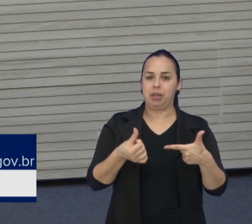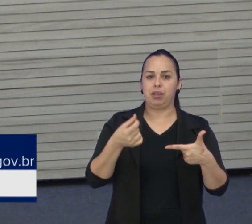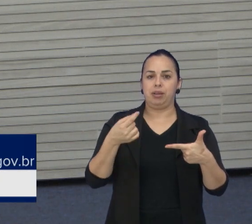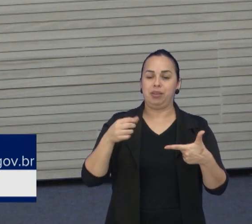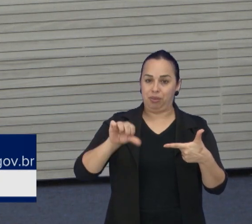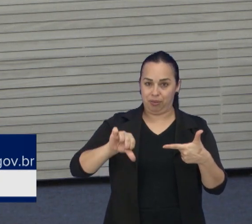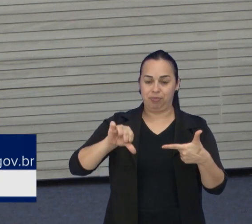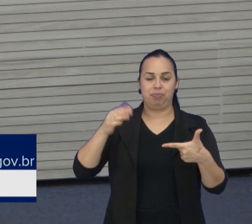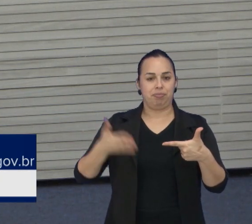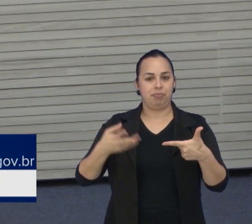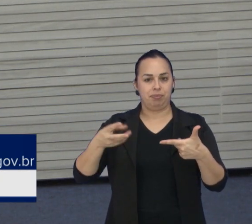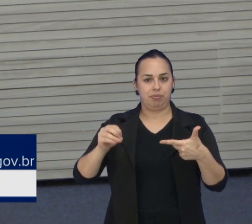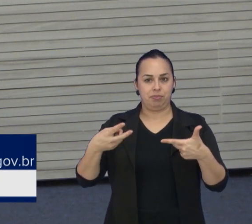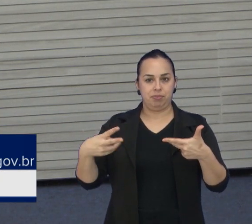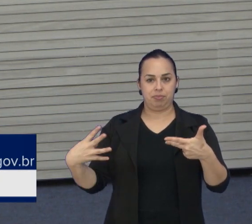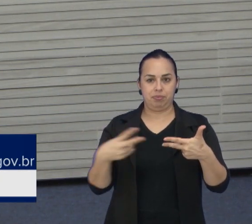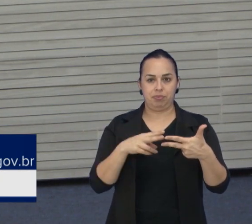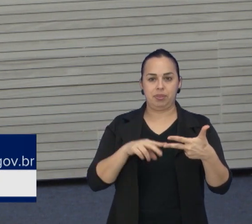11896/2022, processo